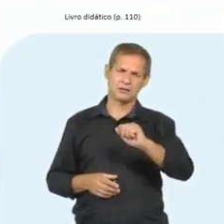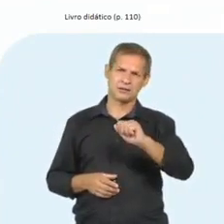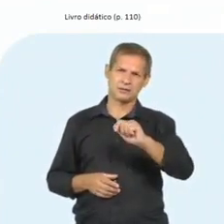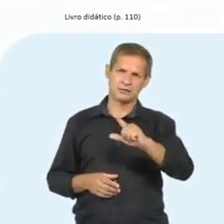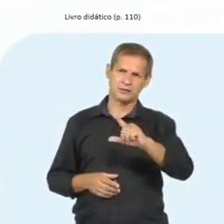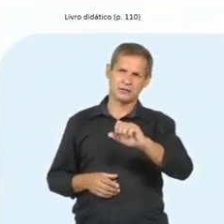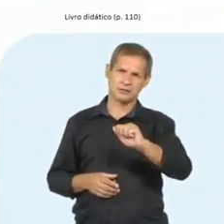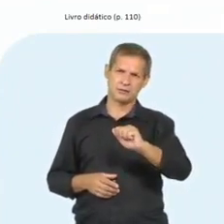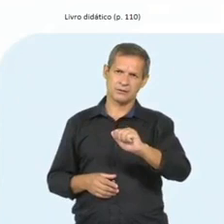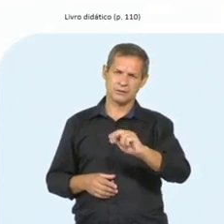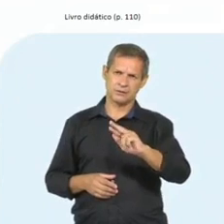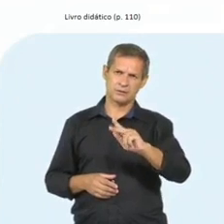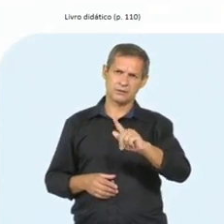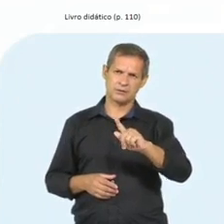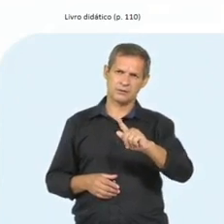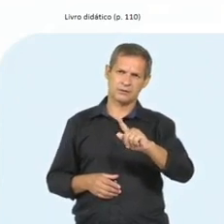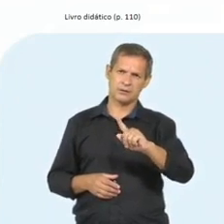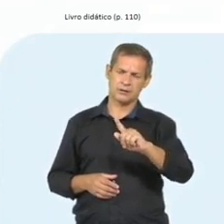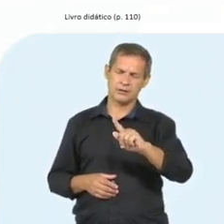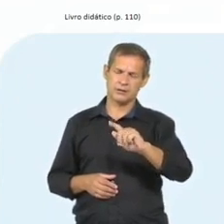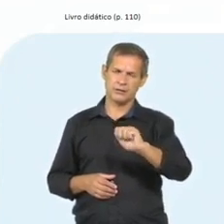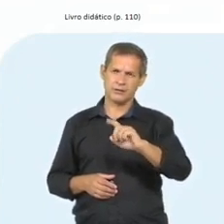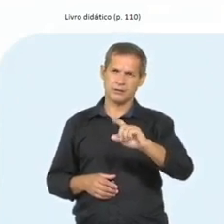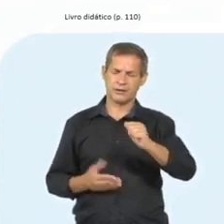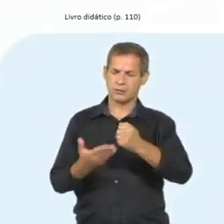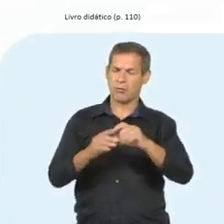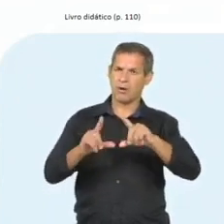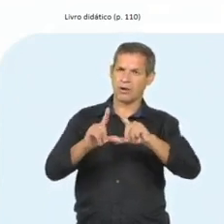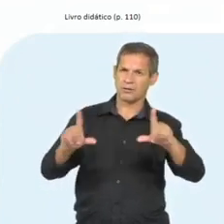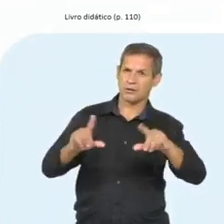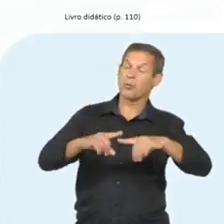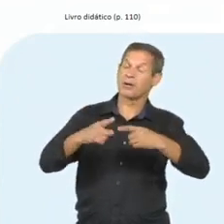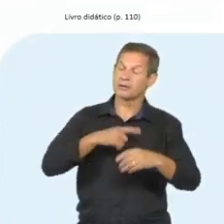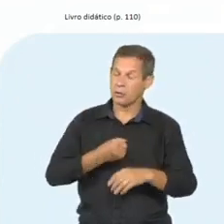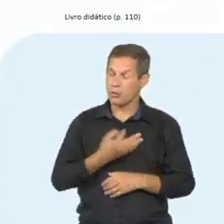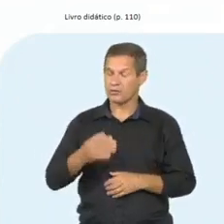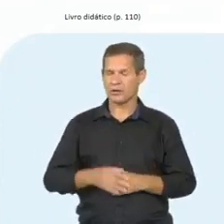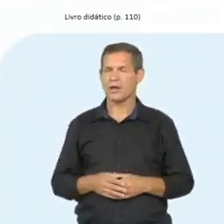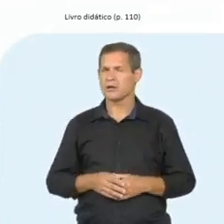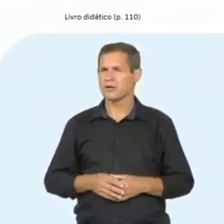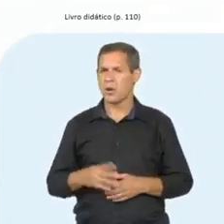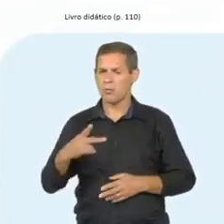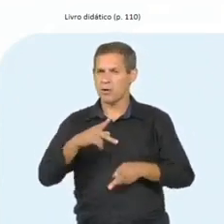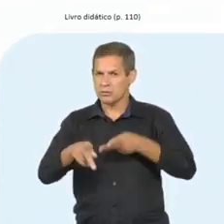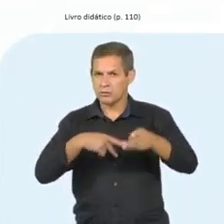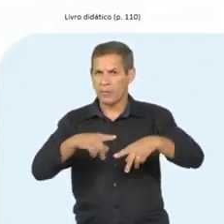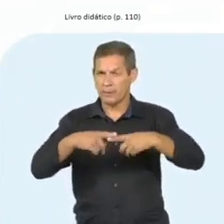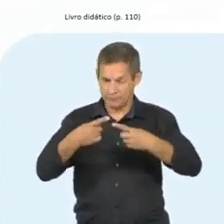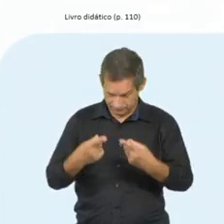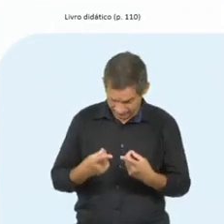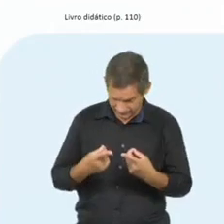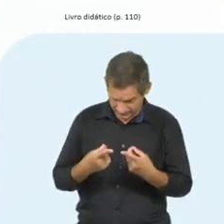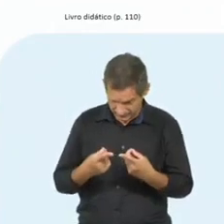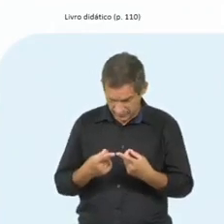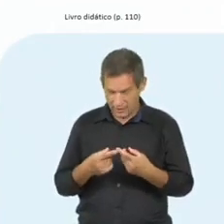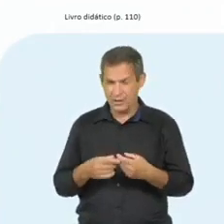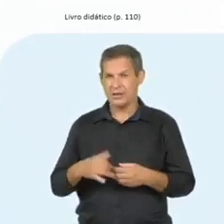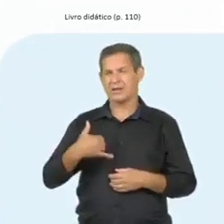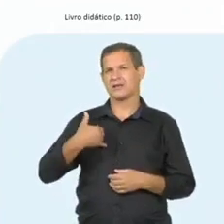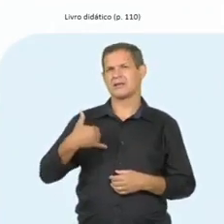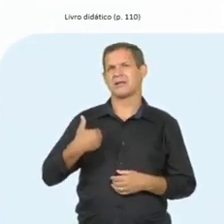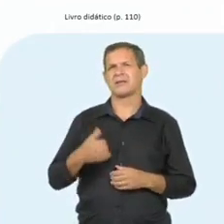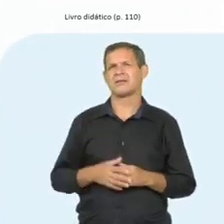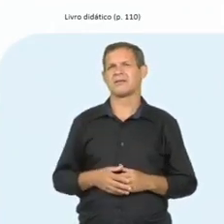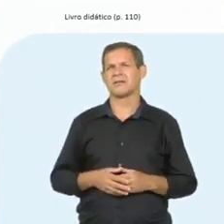base muito mais alargada. Então, eu tinha uma maior quantidade da minha população em faixas